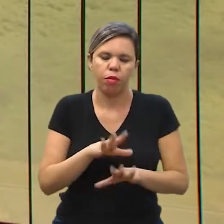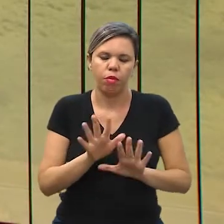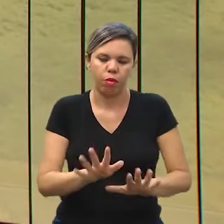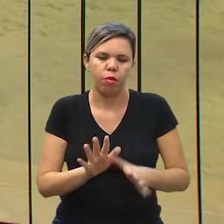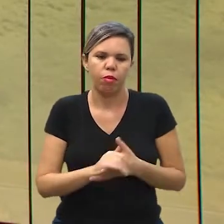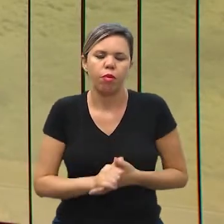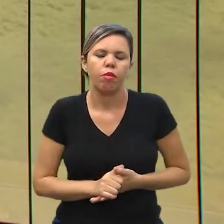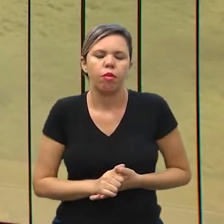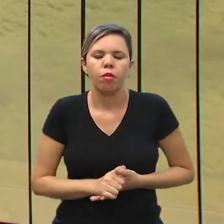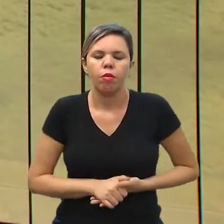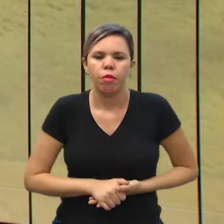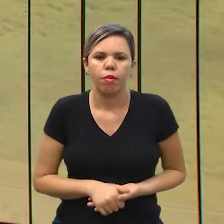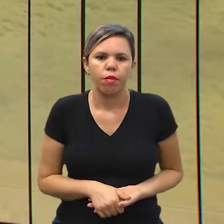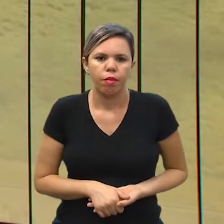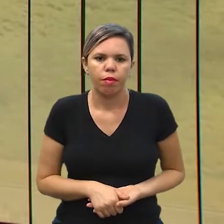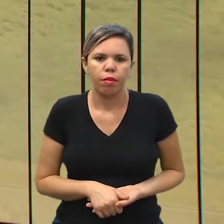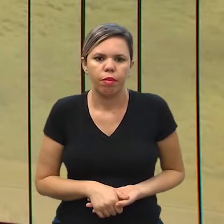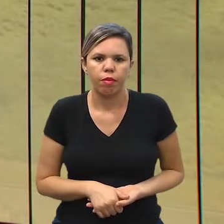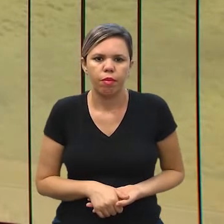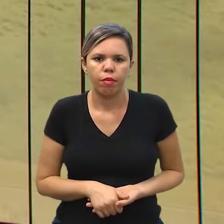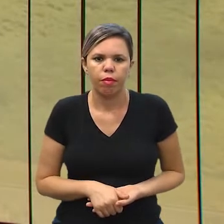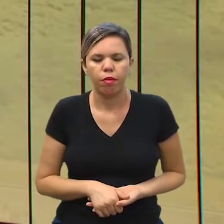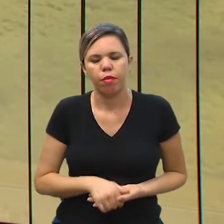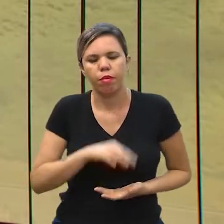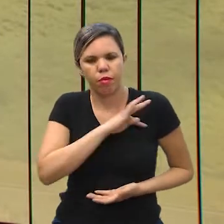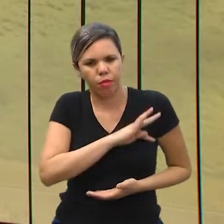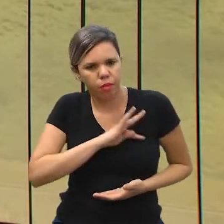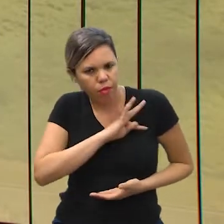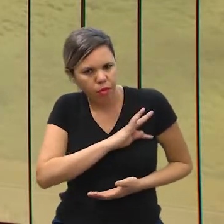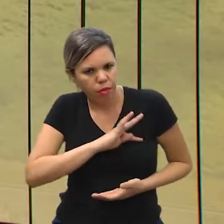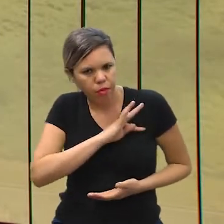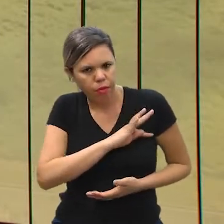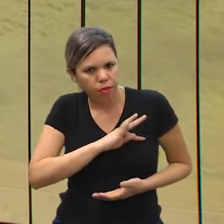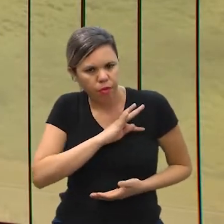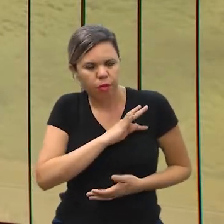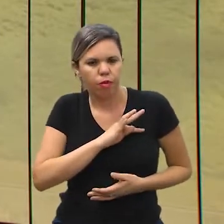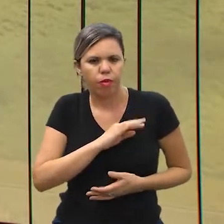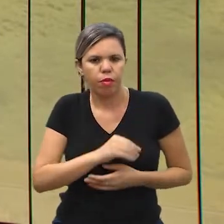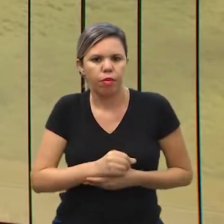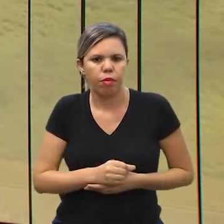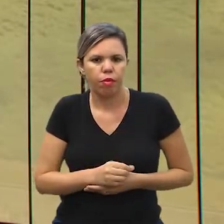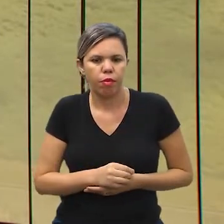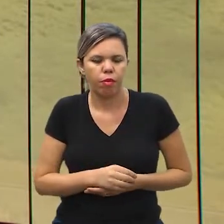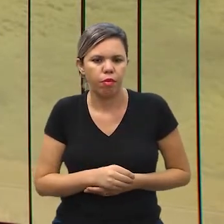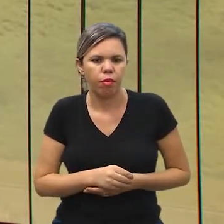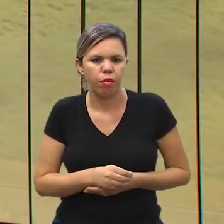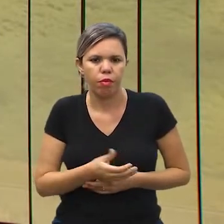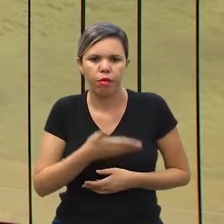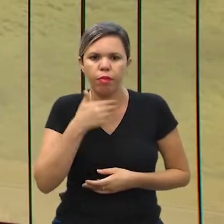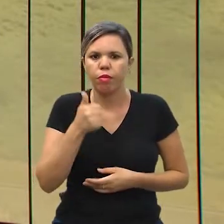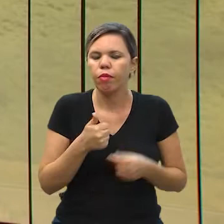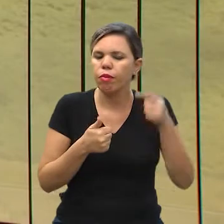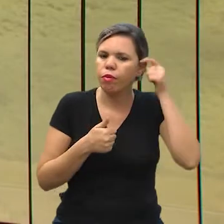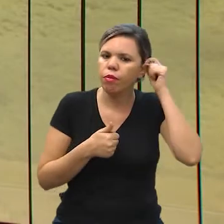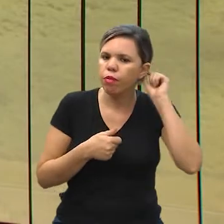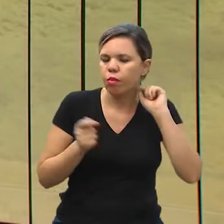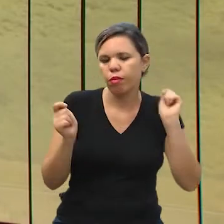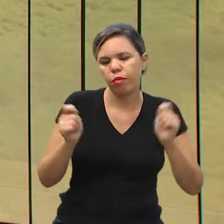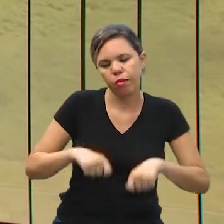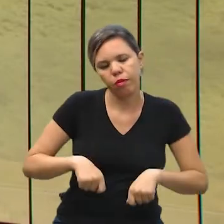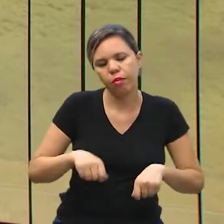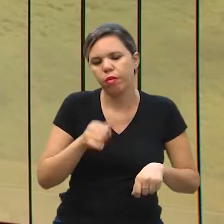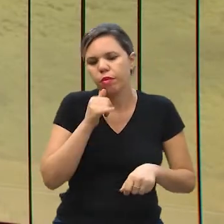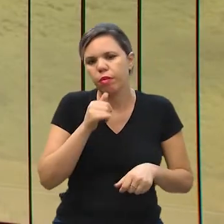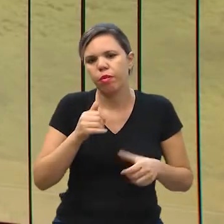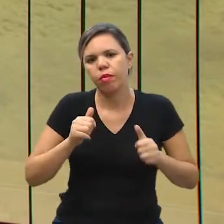educação a quem embora seja o ensino técnico às vezes se atribua uma melhor melhores